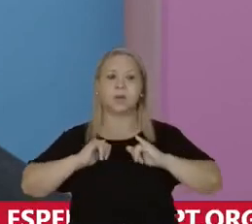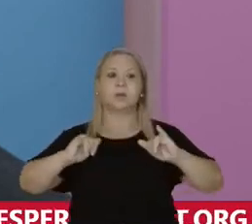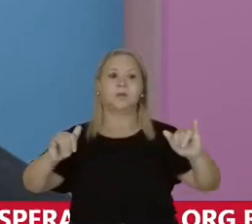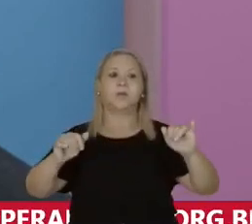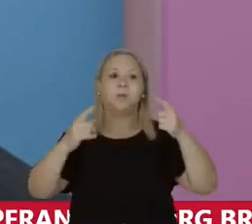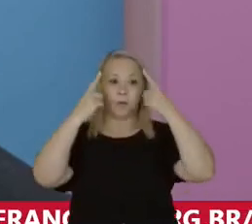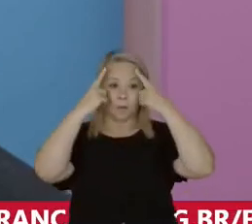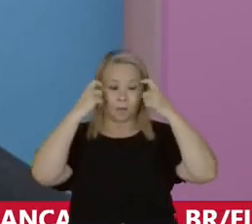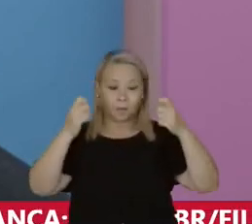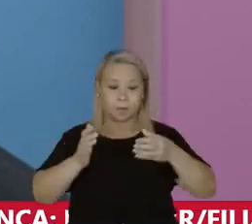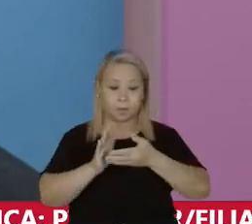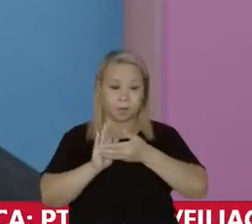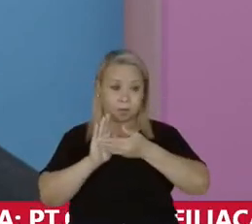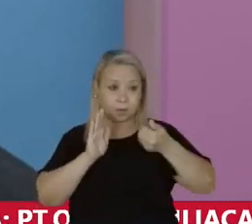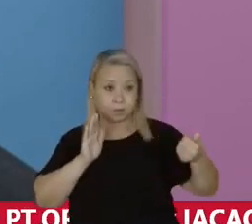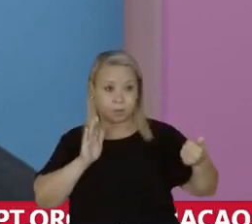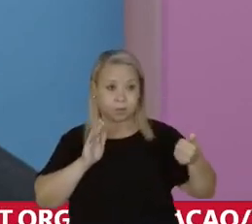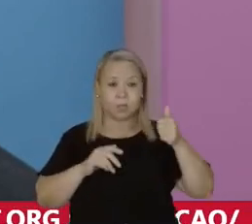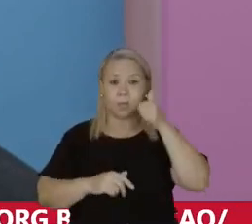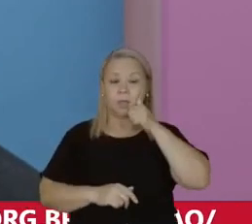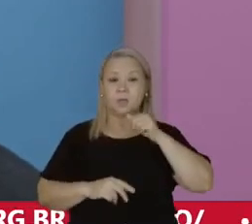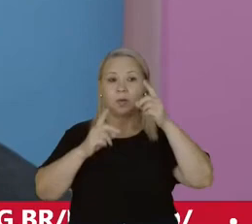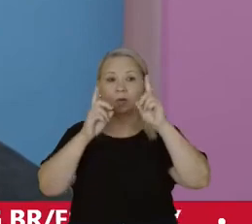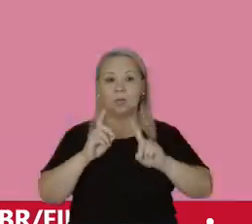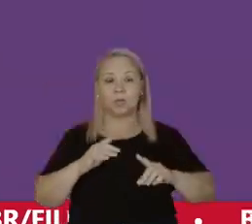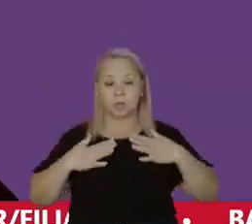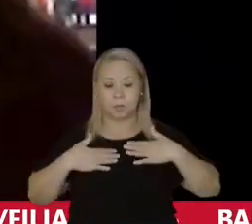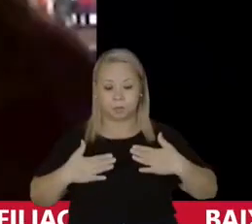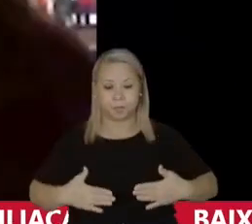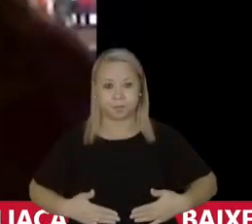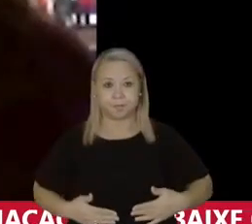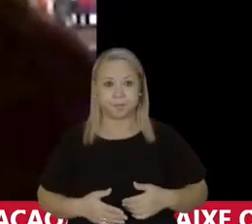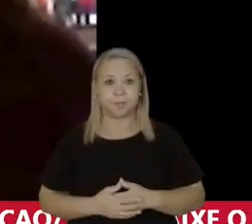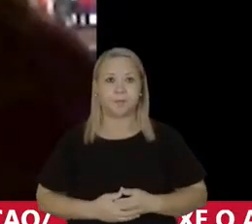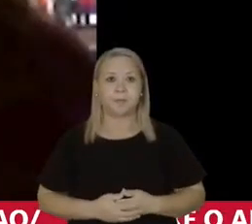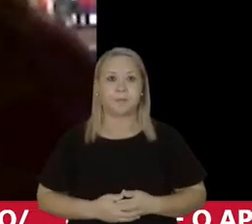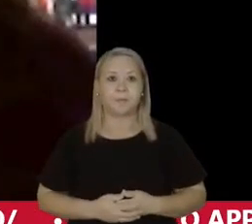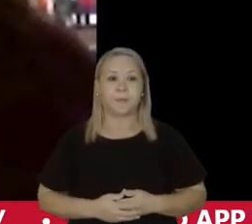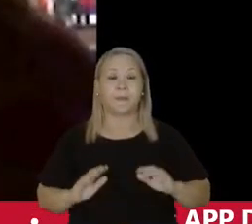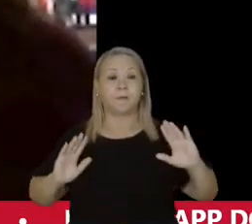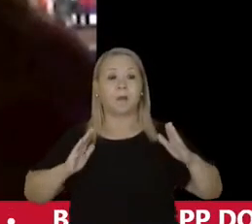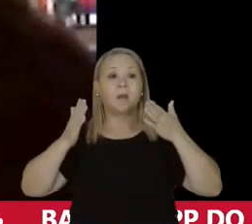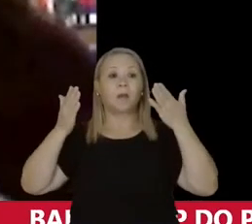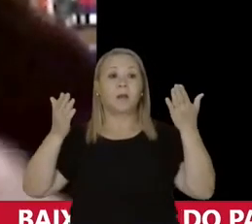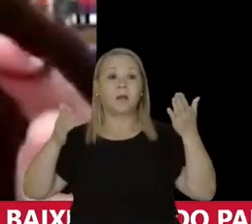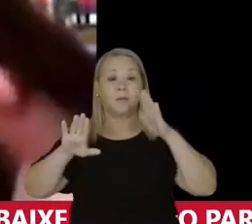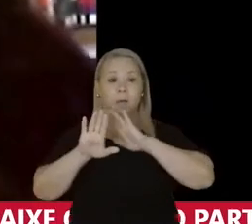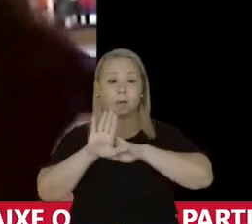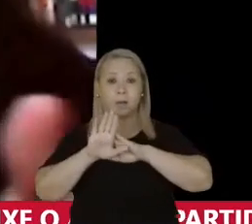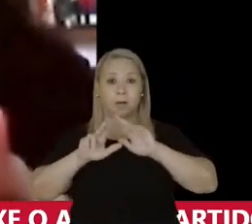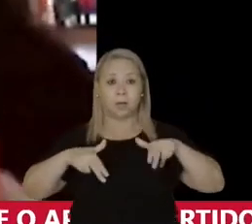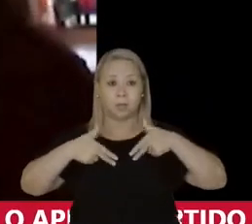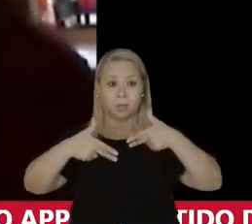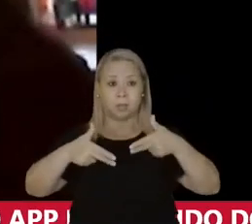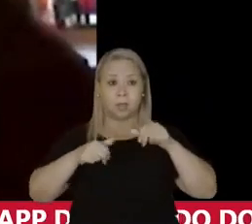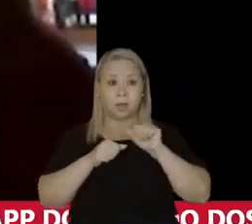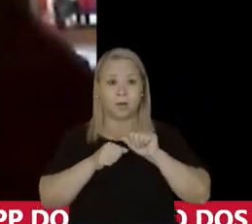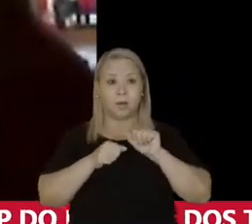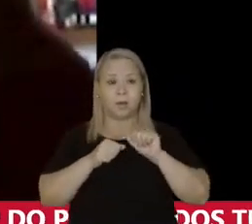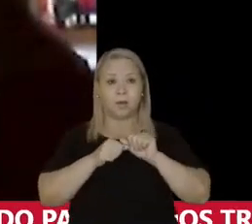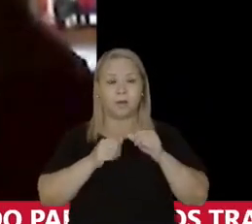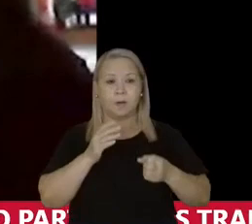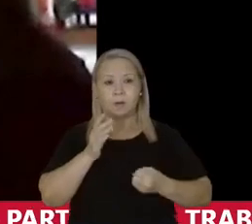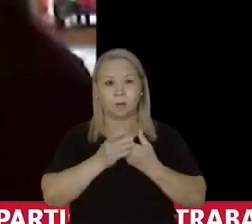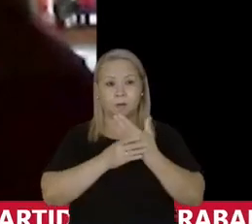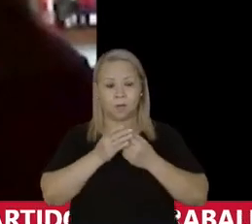das mulheres o direito sobre os seus corpos. Acompanhe. A campanha da ideologia de gênero ela tem justamente origem no